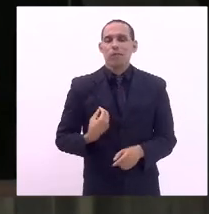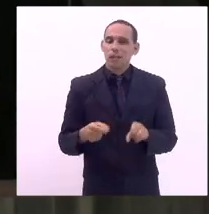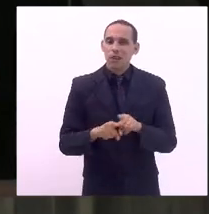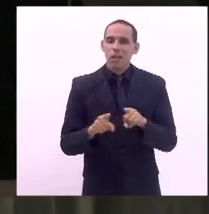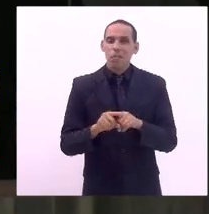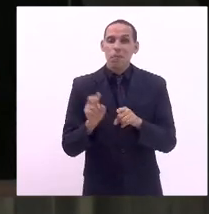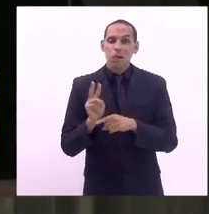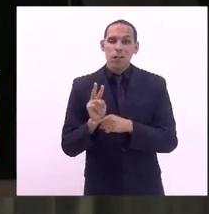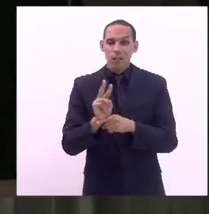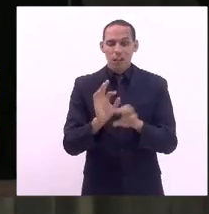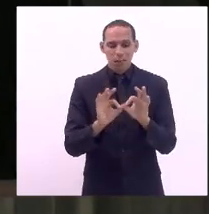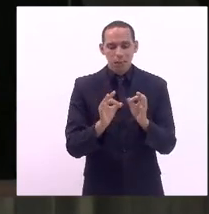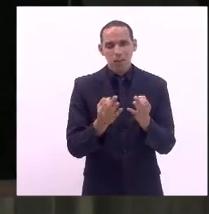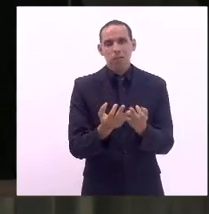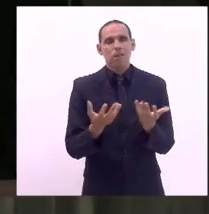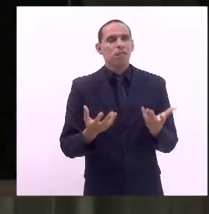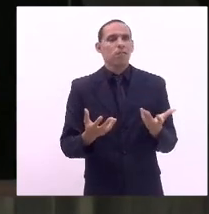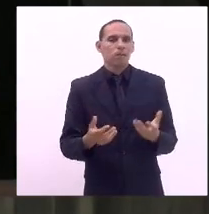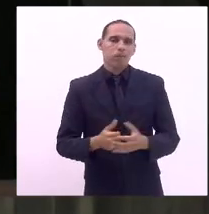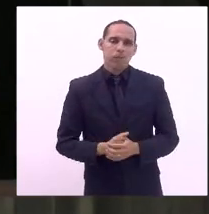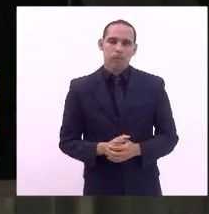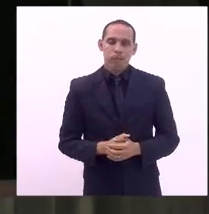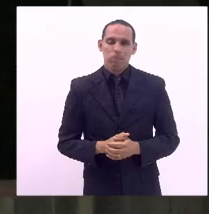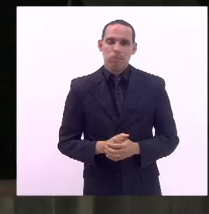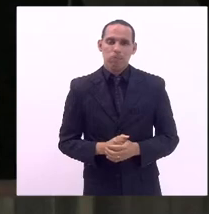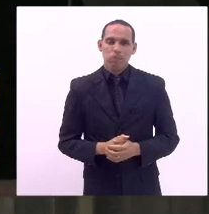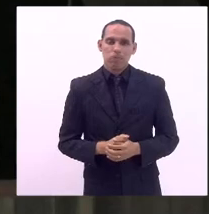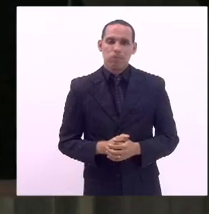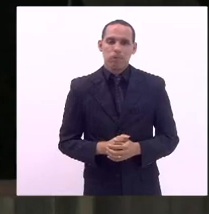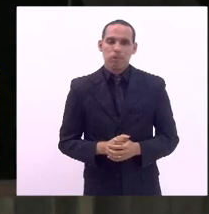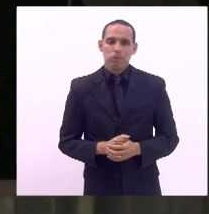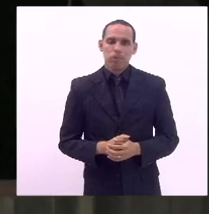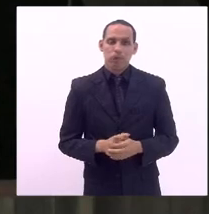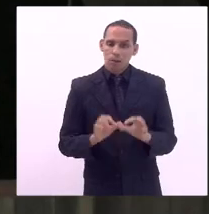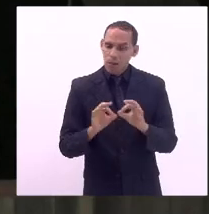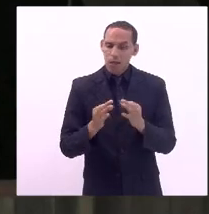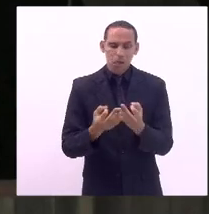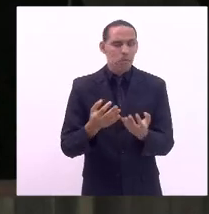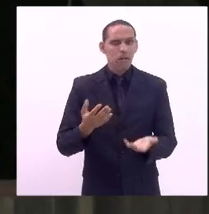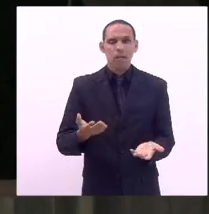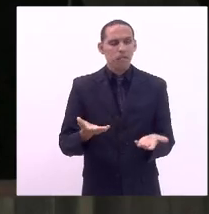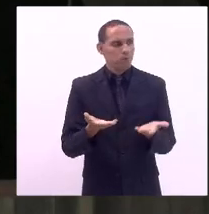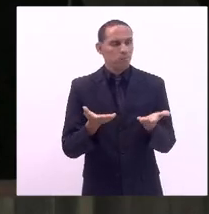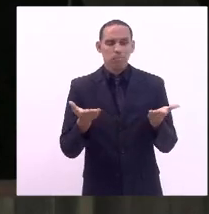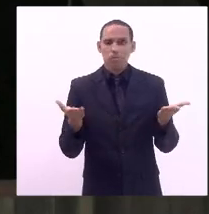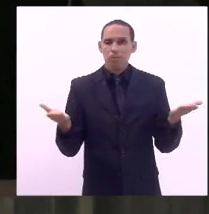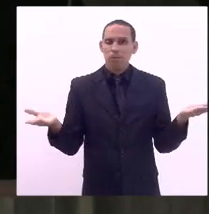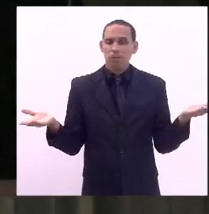proteger a vida da sua família. Da sua família.